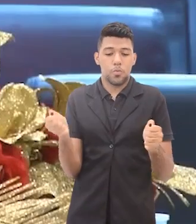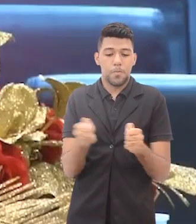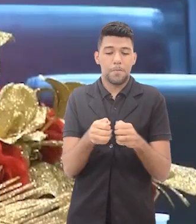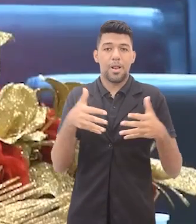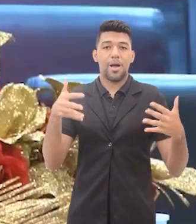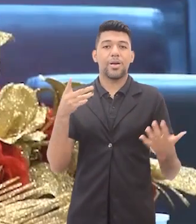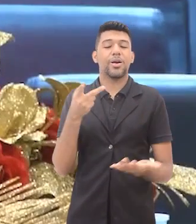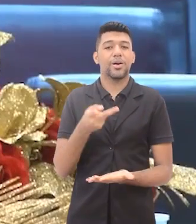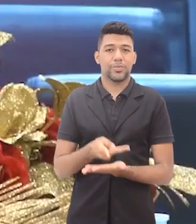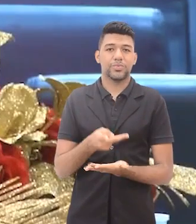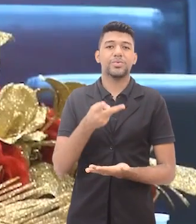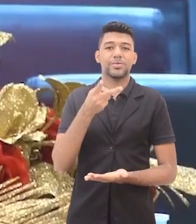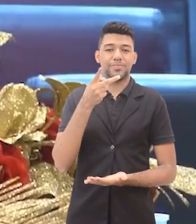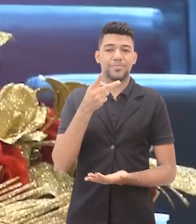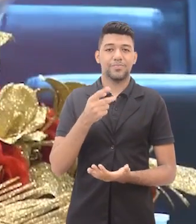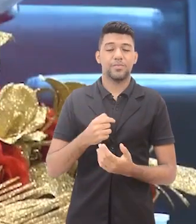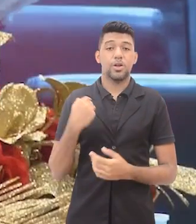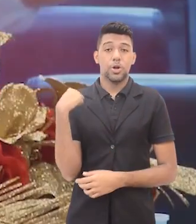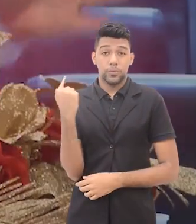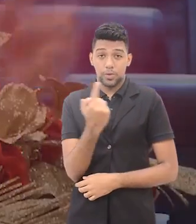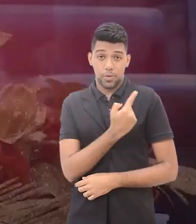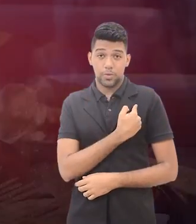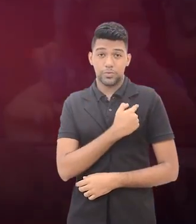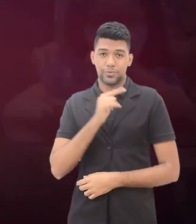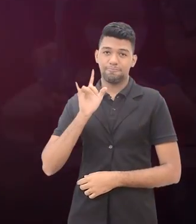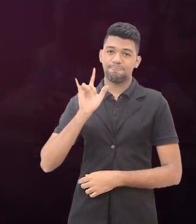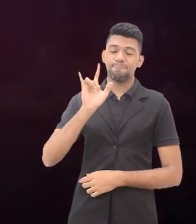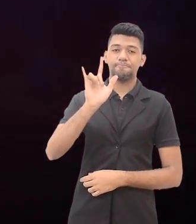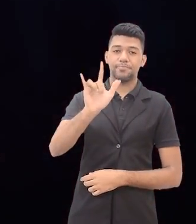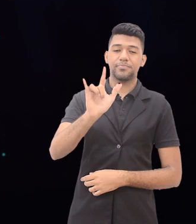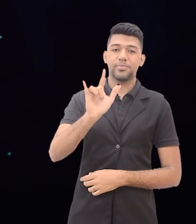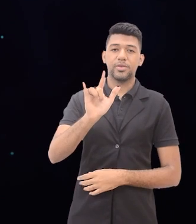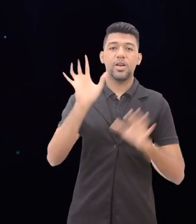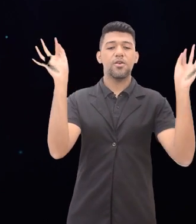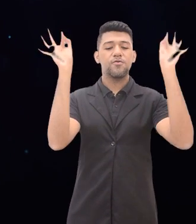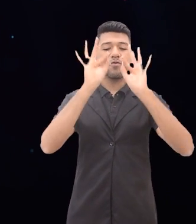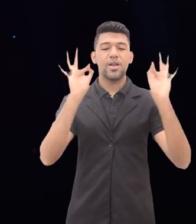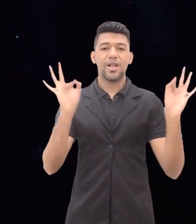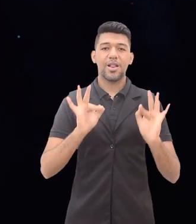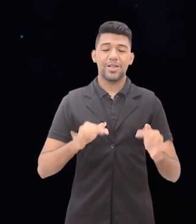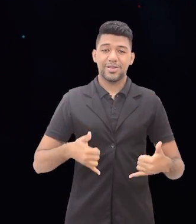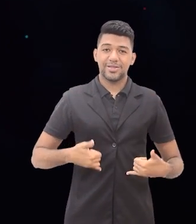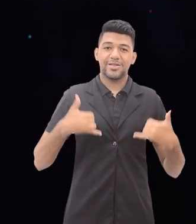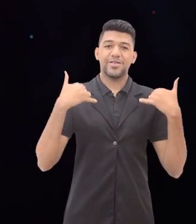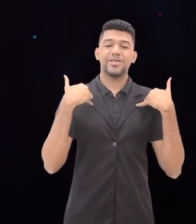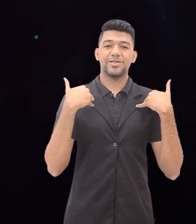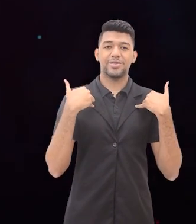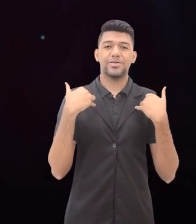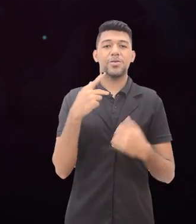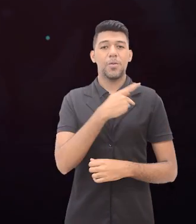presente acontecerá. Nós te amamos e feliz